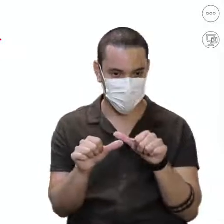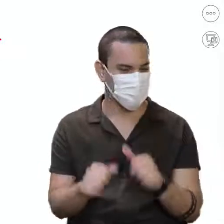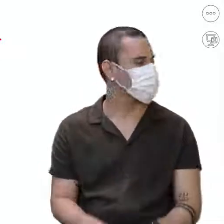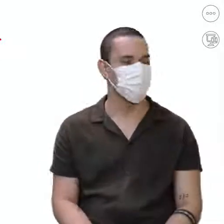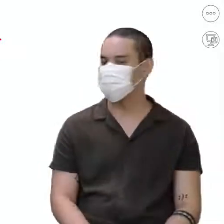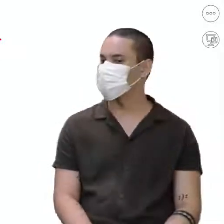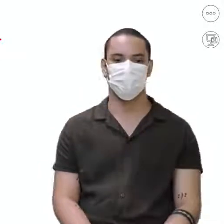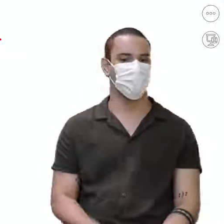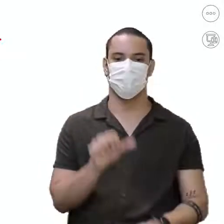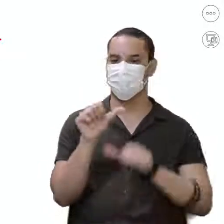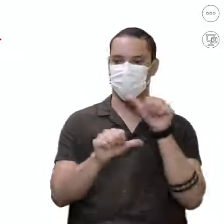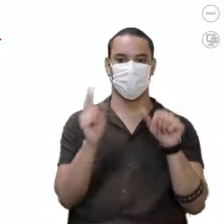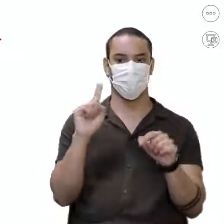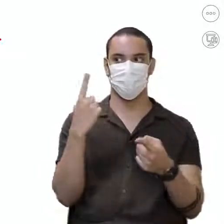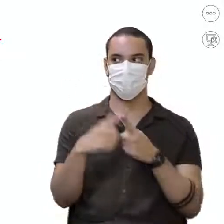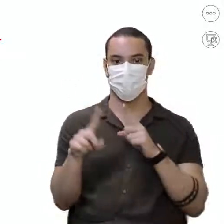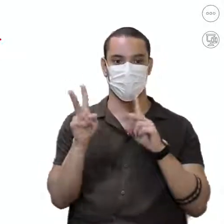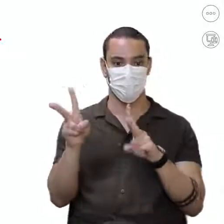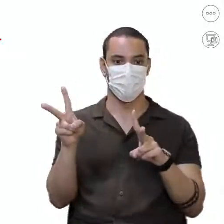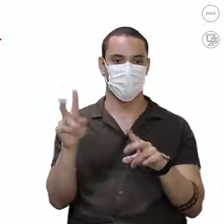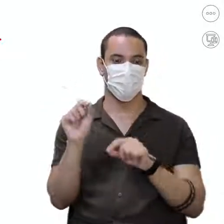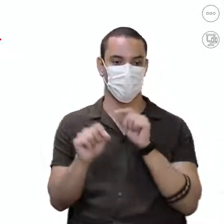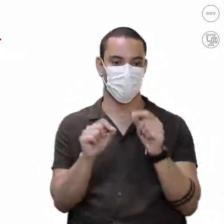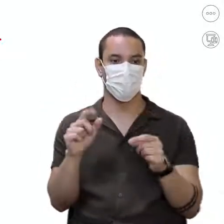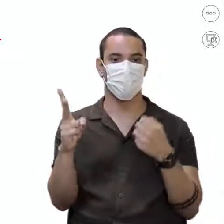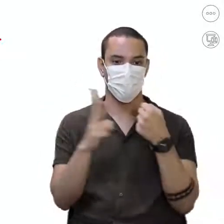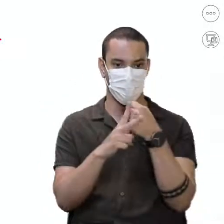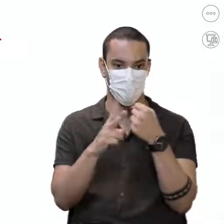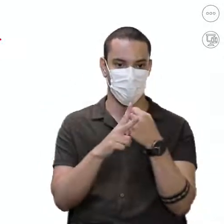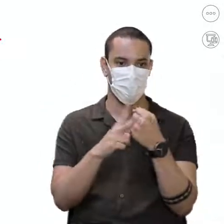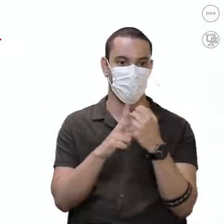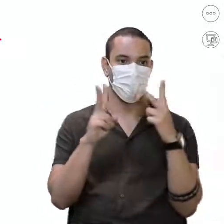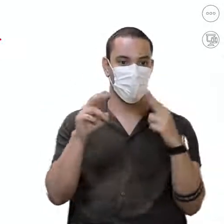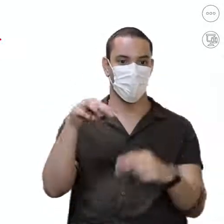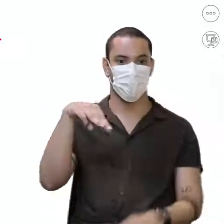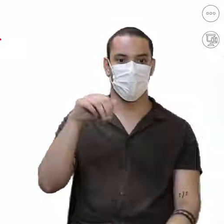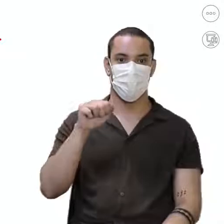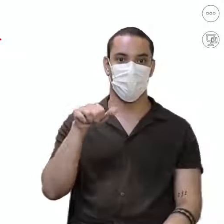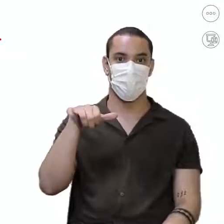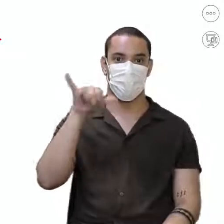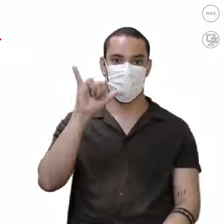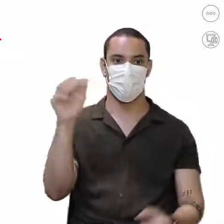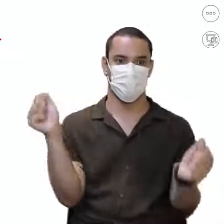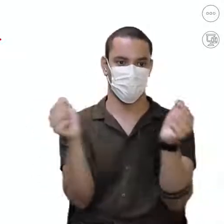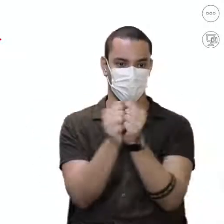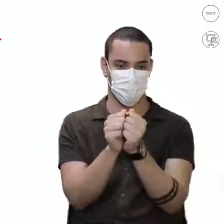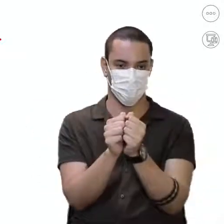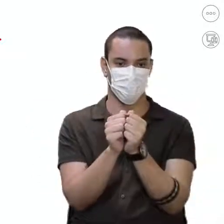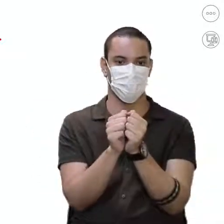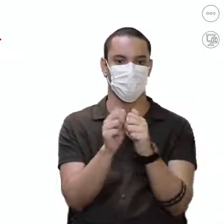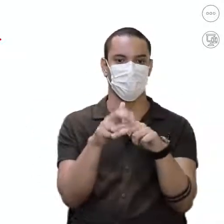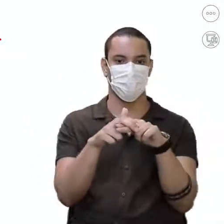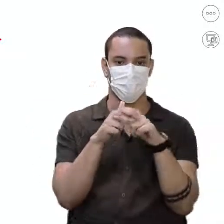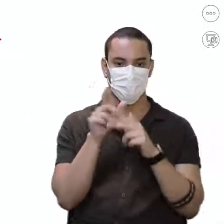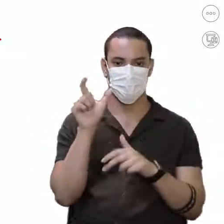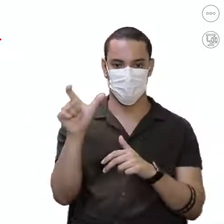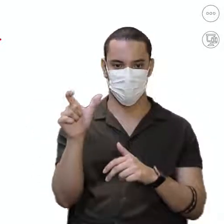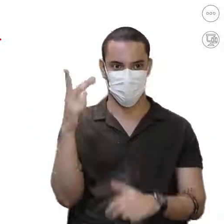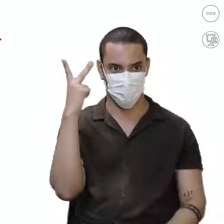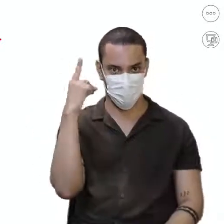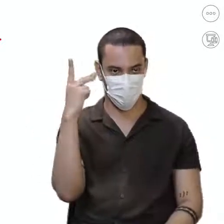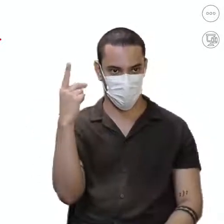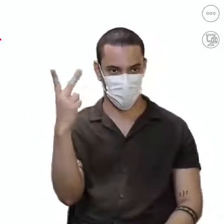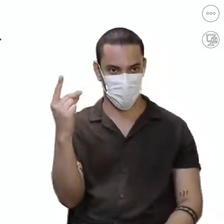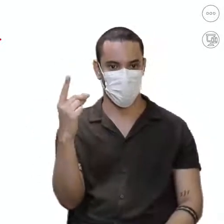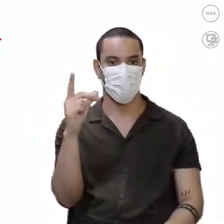precede. Não vai mudar esse precede porque se trata também de um verbo modal, assim como o will. Então, o verbo ele vem na sua forma normal, sem